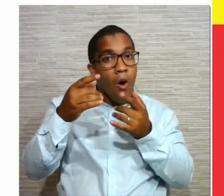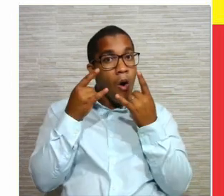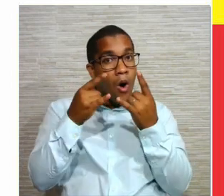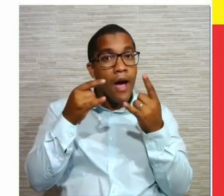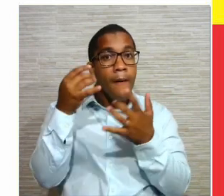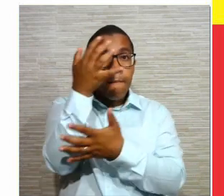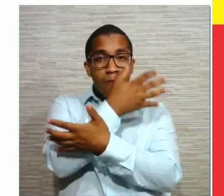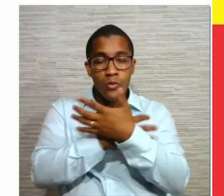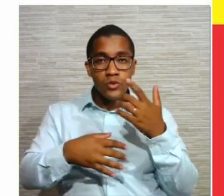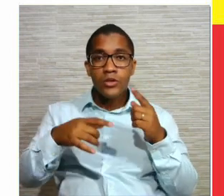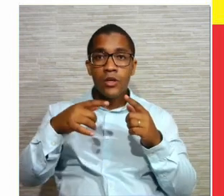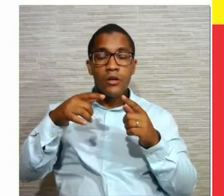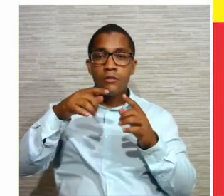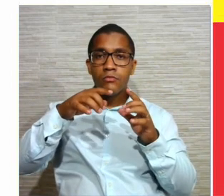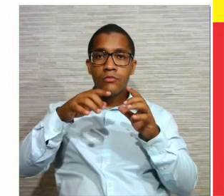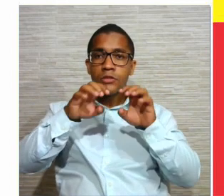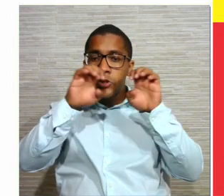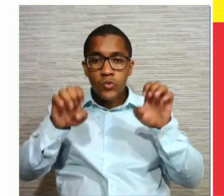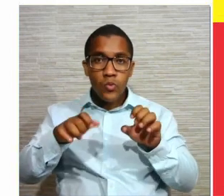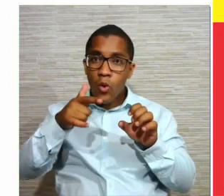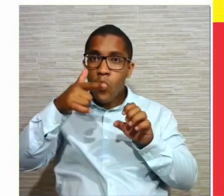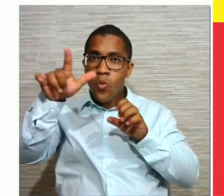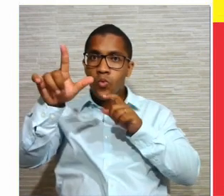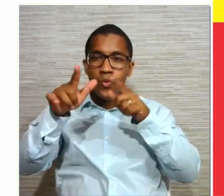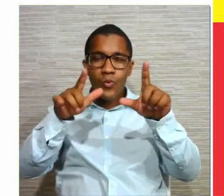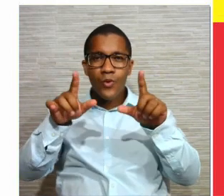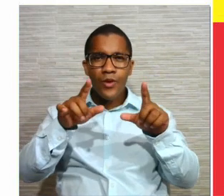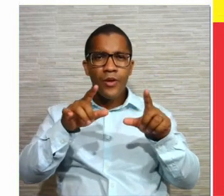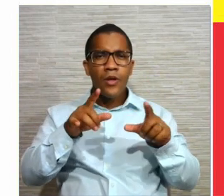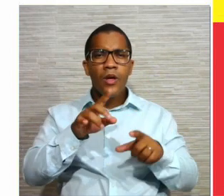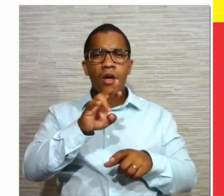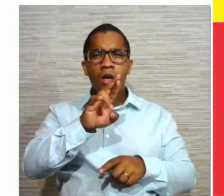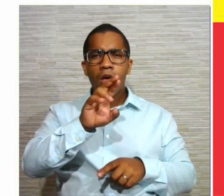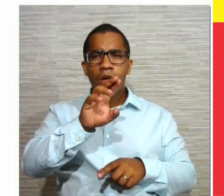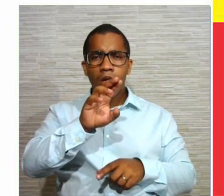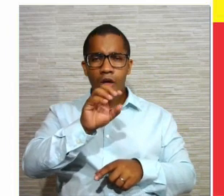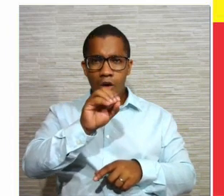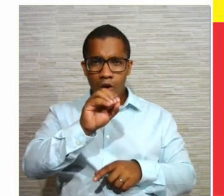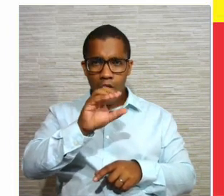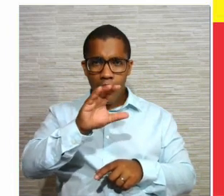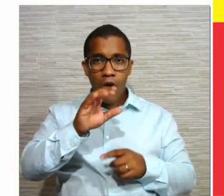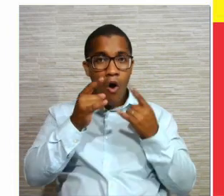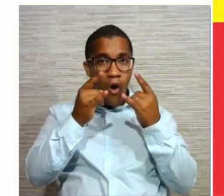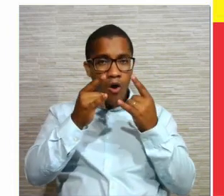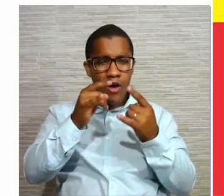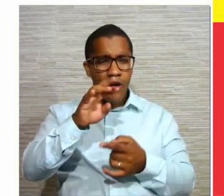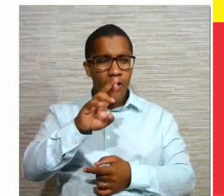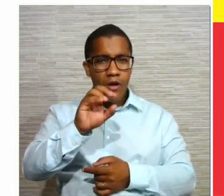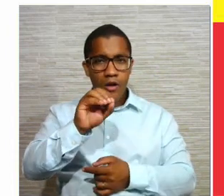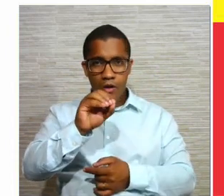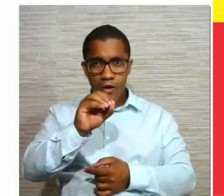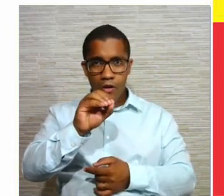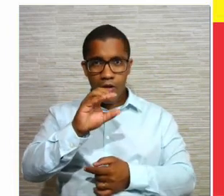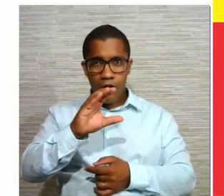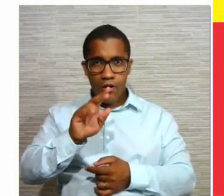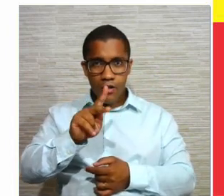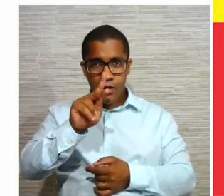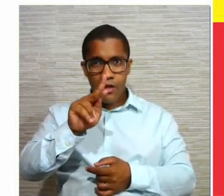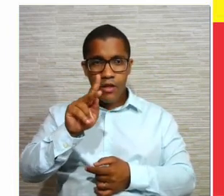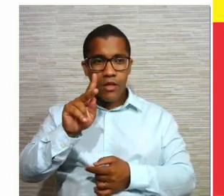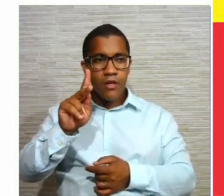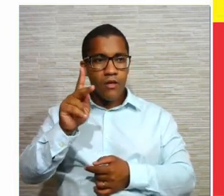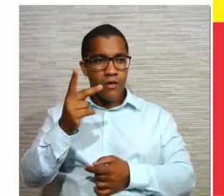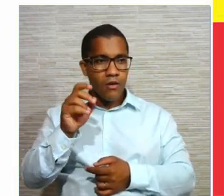de se falar, de se fazer rock. Rock and roll é o nome do movimento que levou a música negra para a sala de estar dos